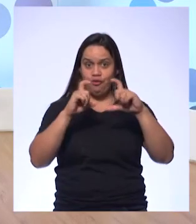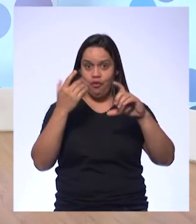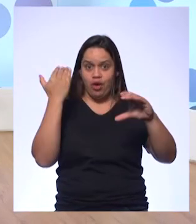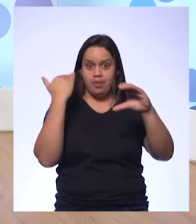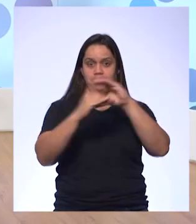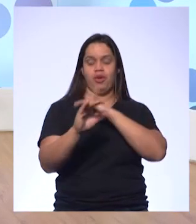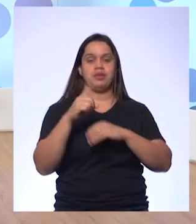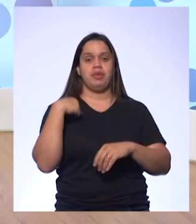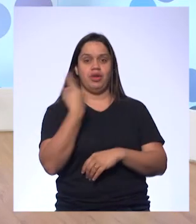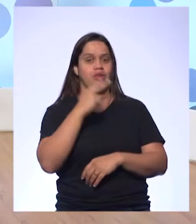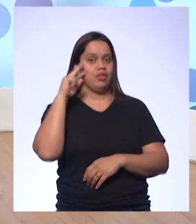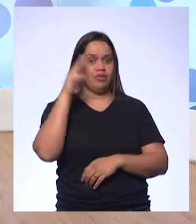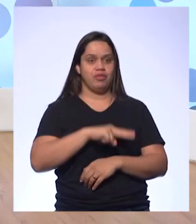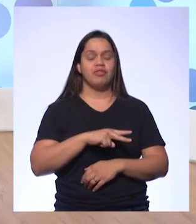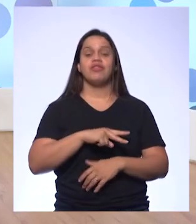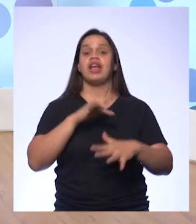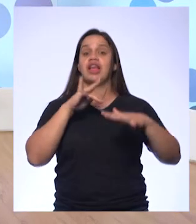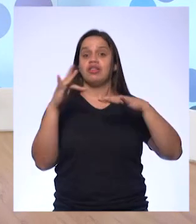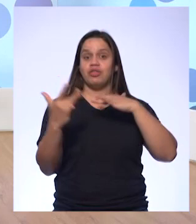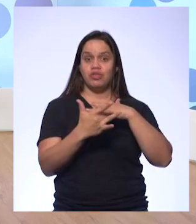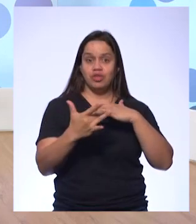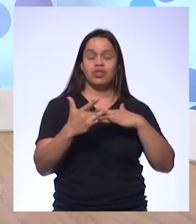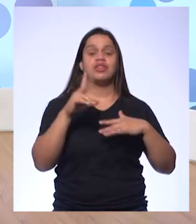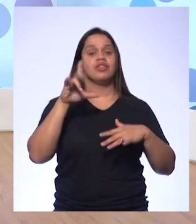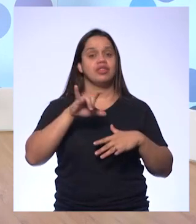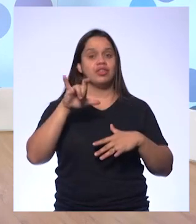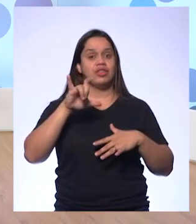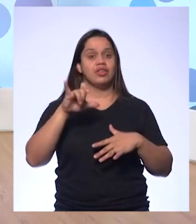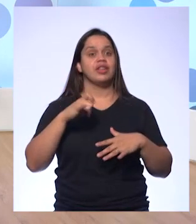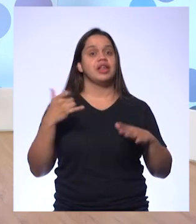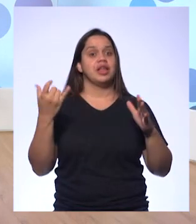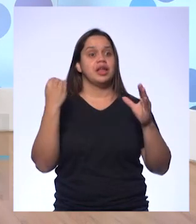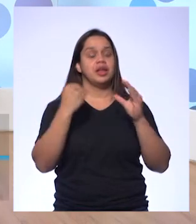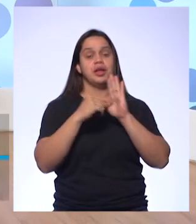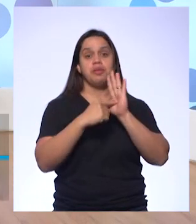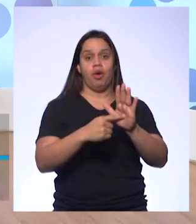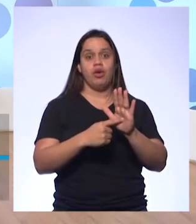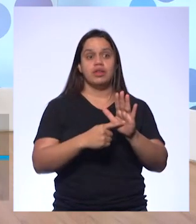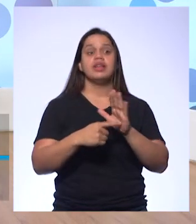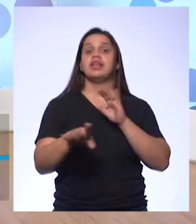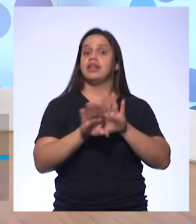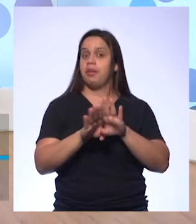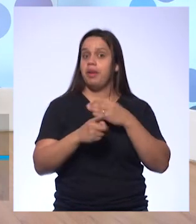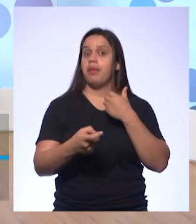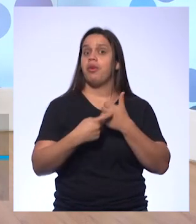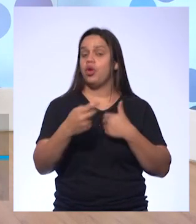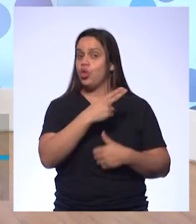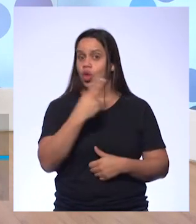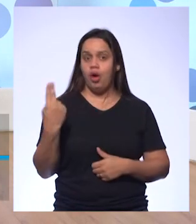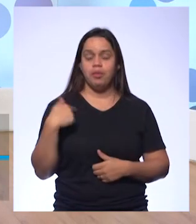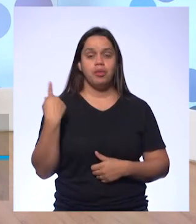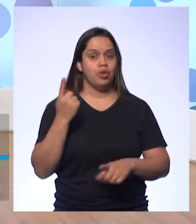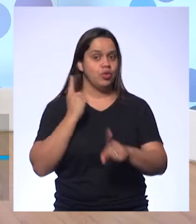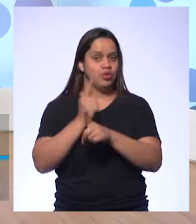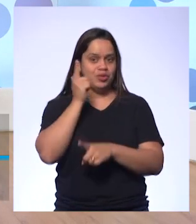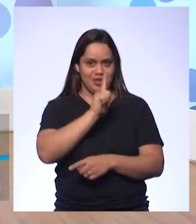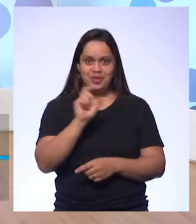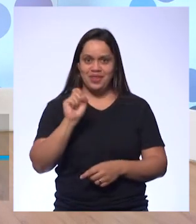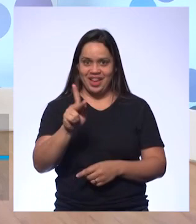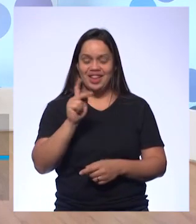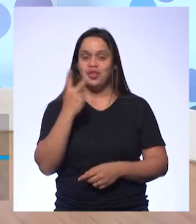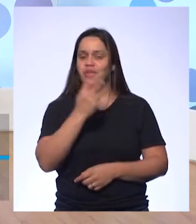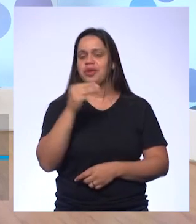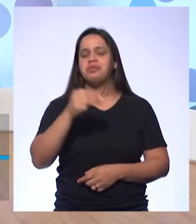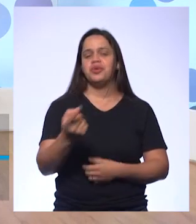lá e coloca lá eu no CMSP e mostra a capa da sua enciclopédia. E Ótimo. marca a gente, pelo amor de Deus, pra gente conseguir achar, tá É. bom? Então,